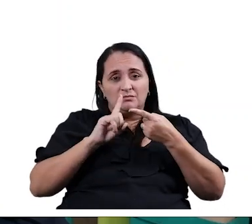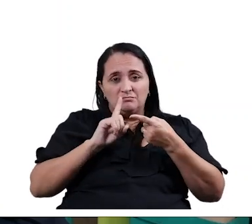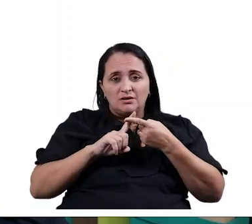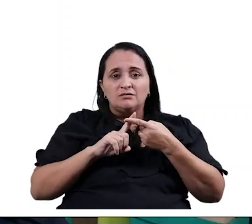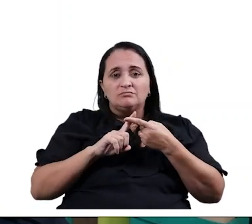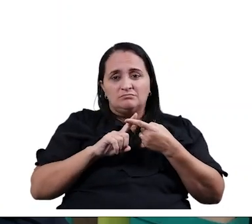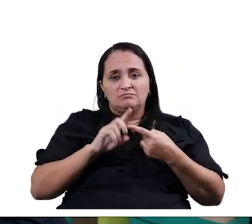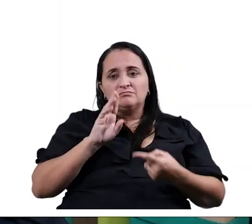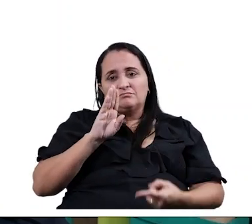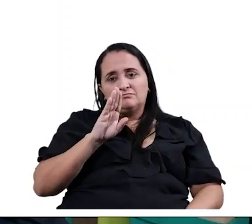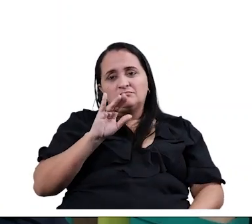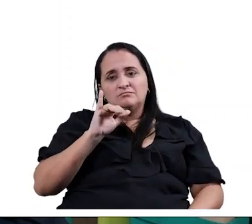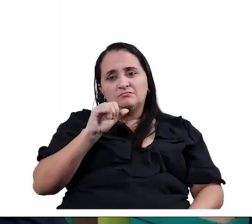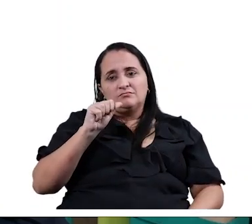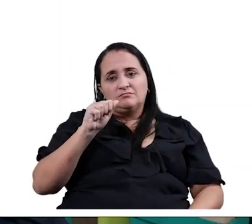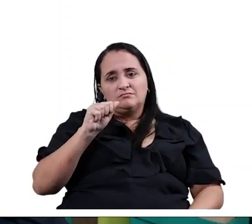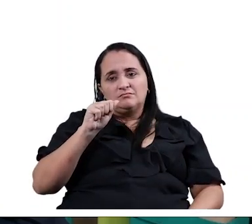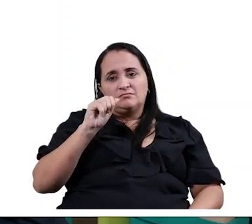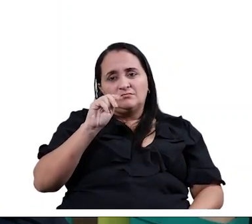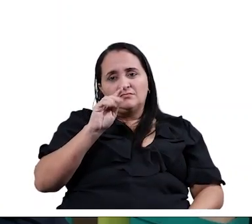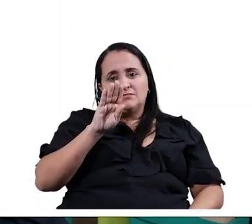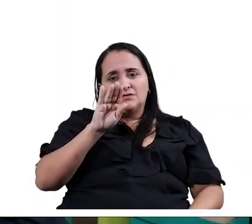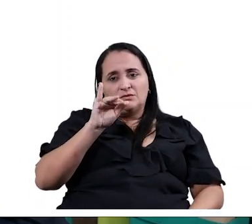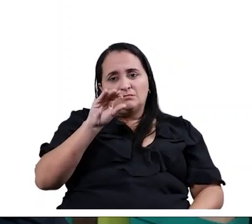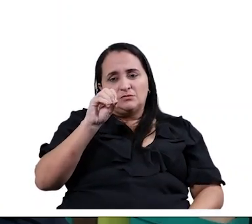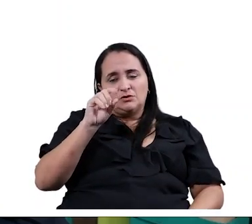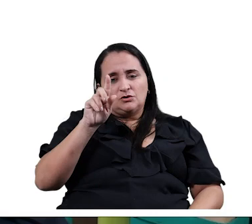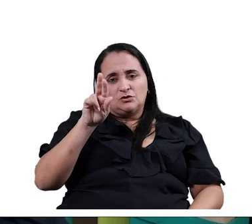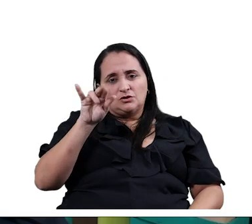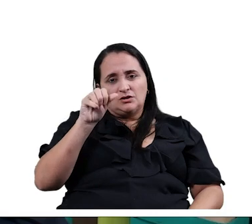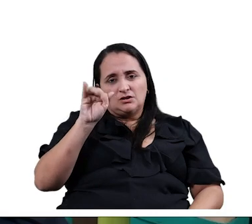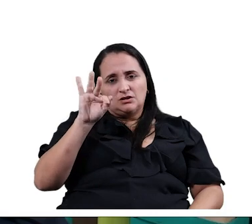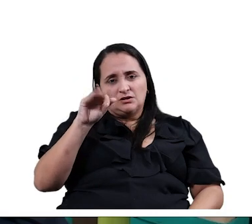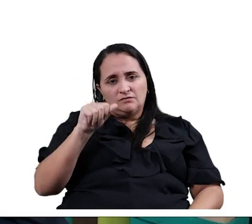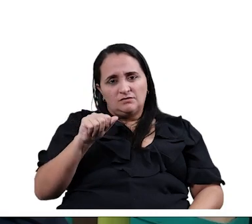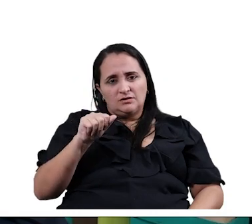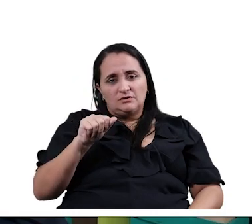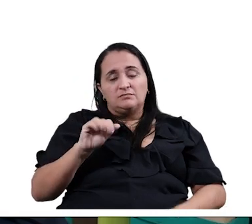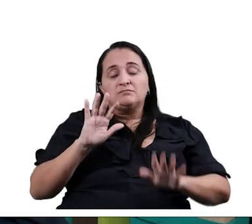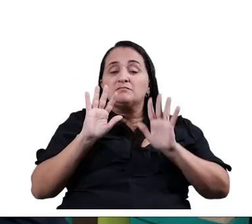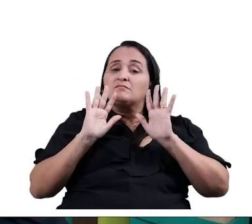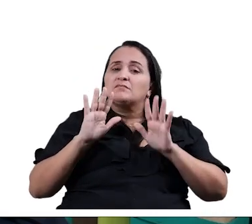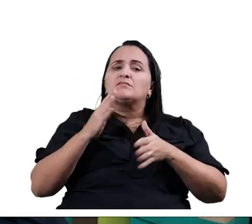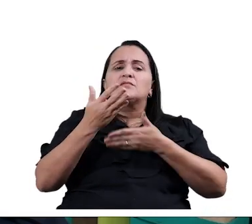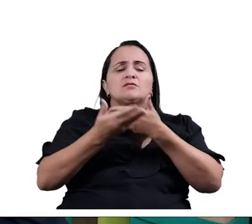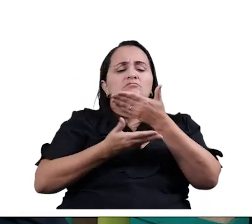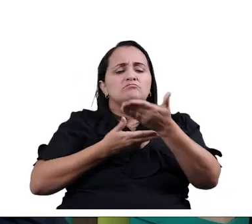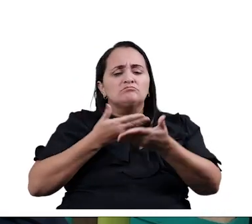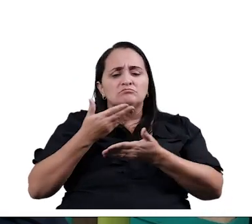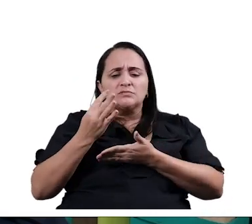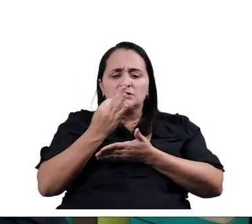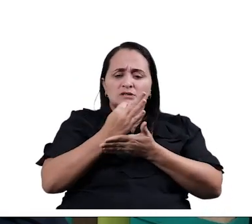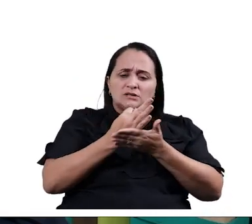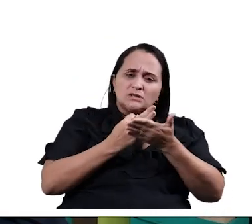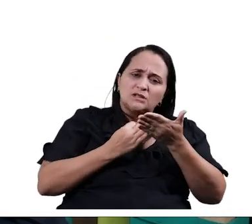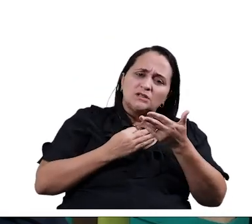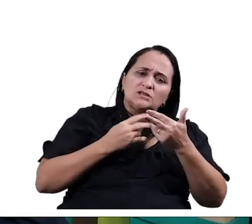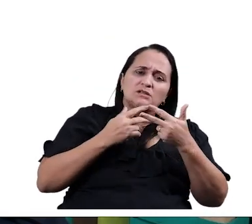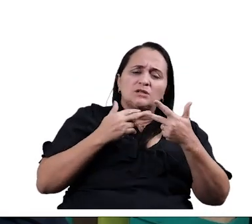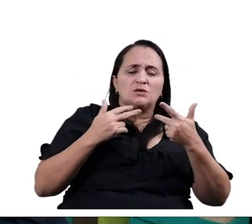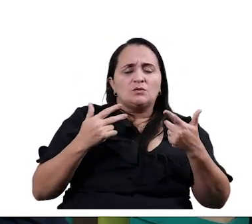também, tá? Mas no texto tem que compartilhar experiências e